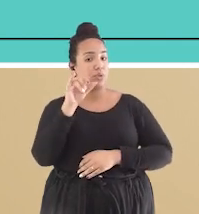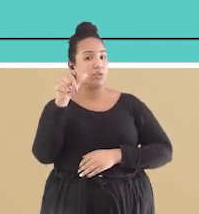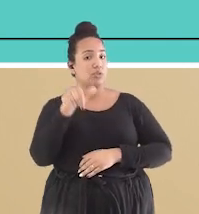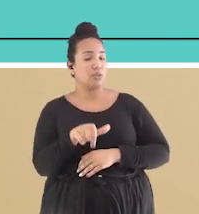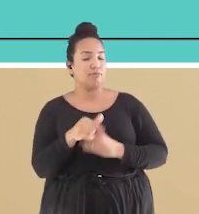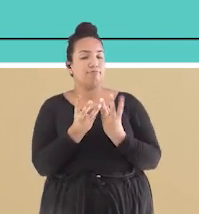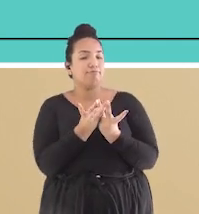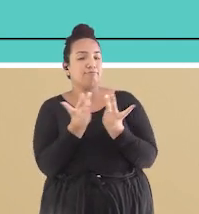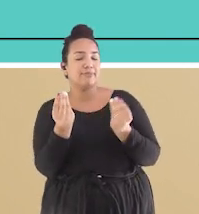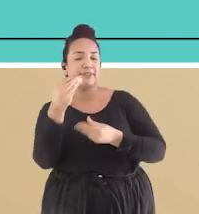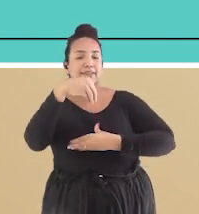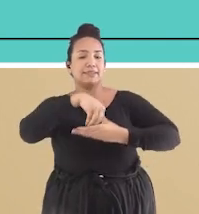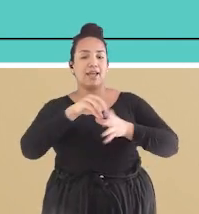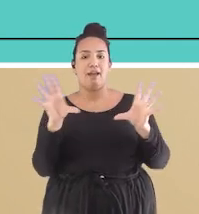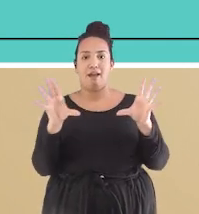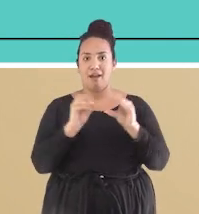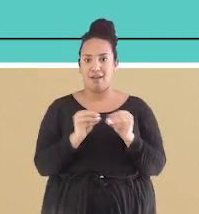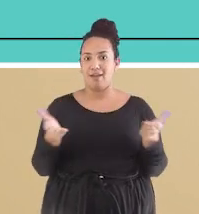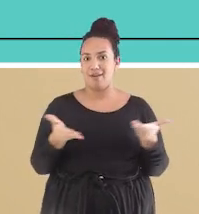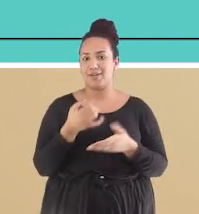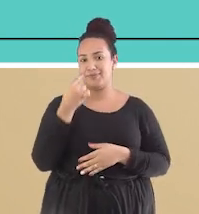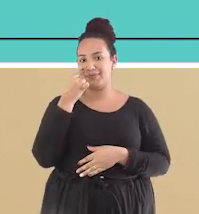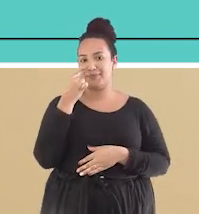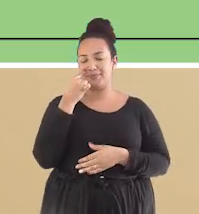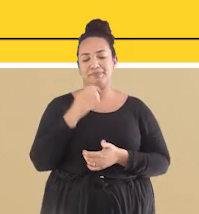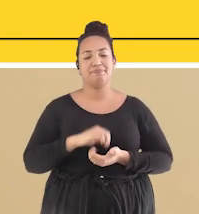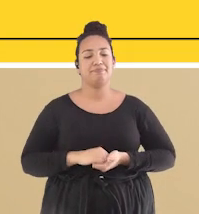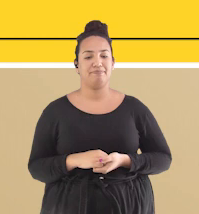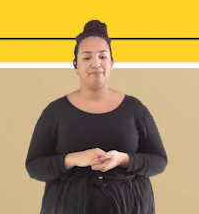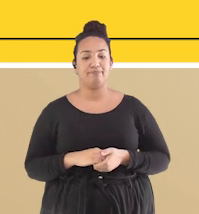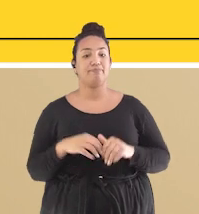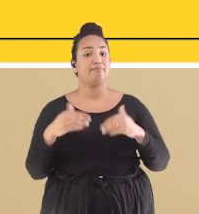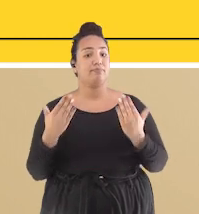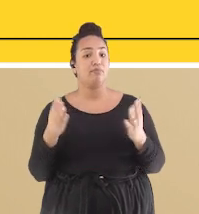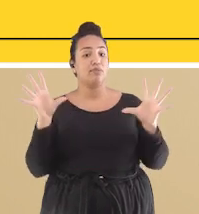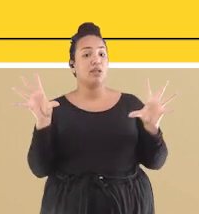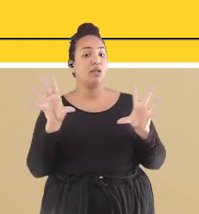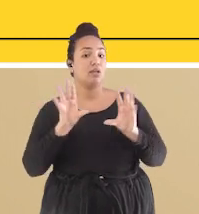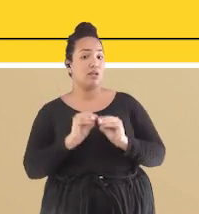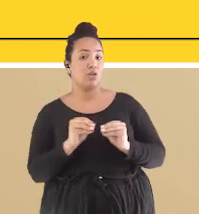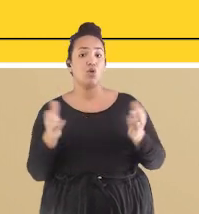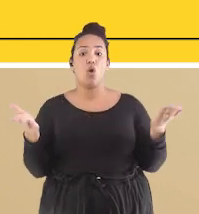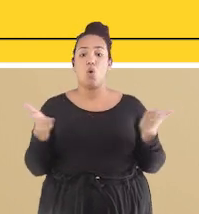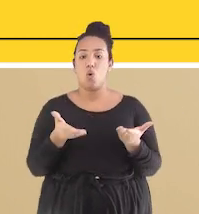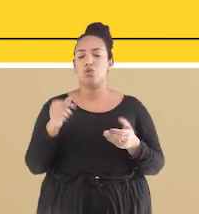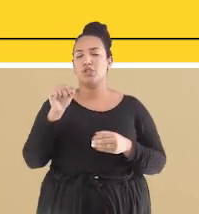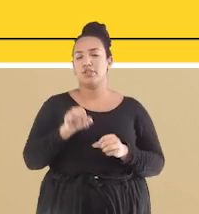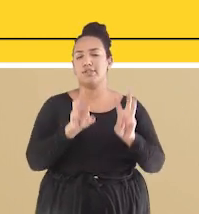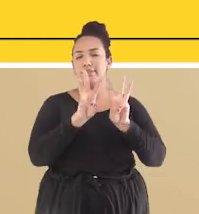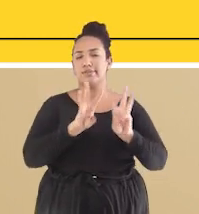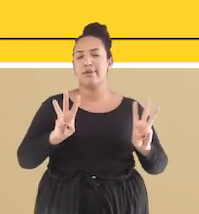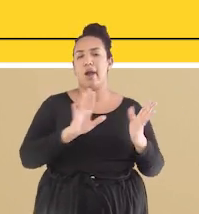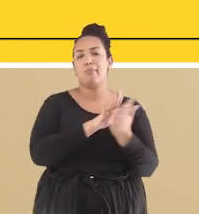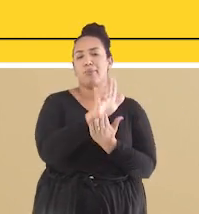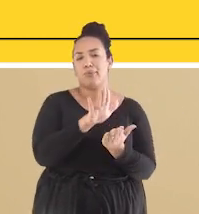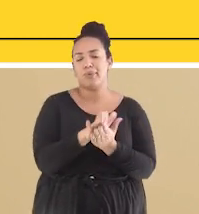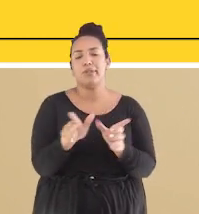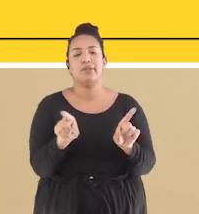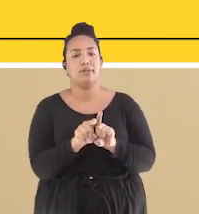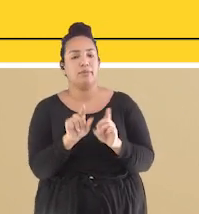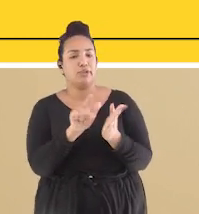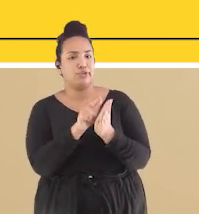mais riqueza para a resenha. Vamos conferir. Nas resenhas atuais, publicadas em sites, jornais